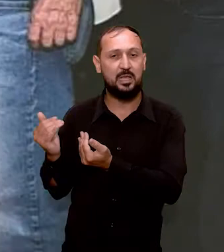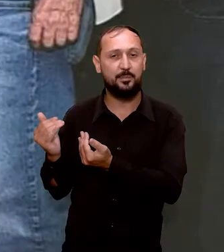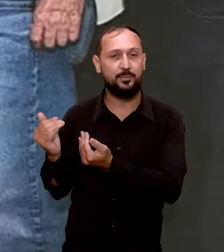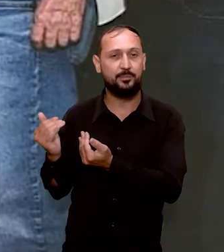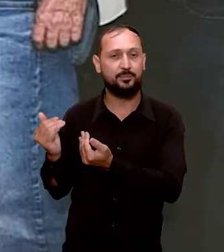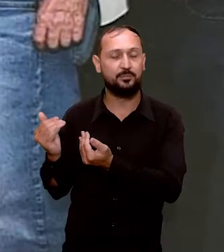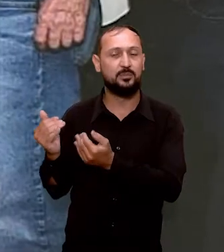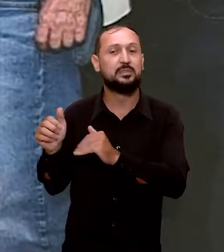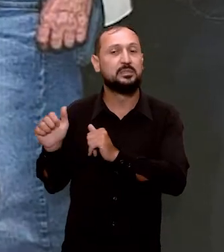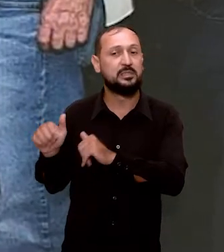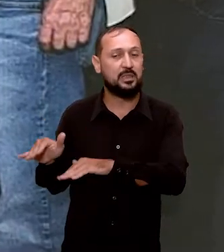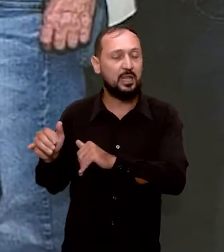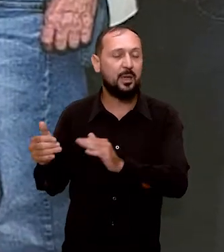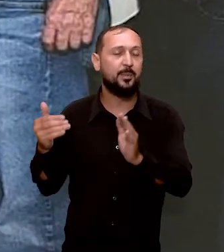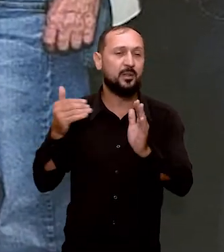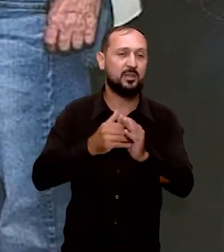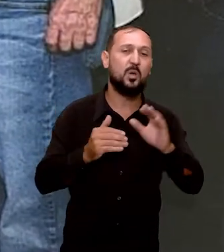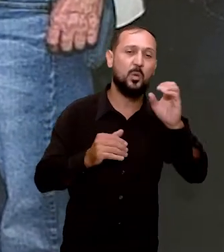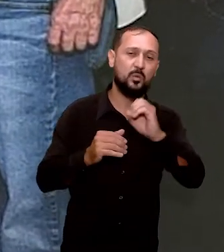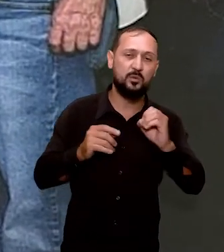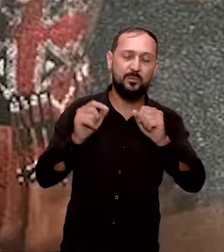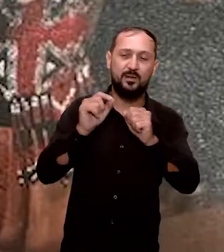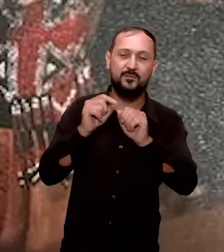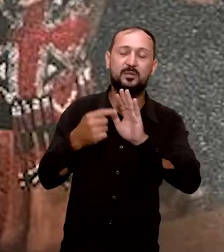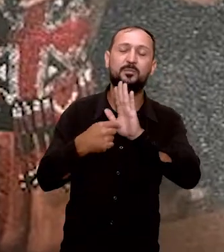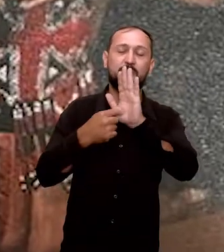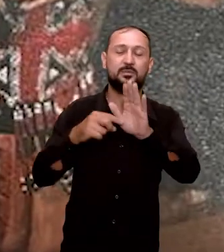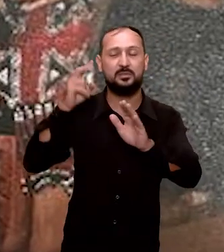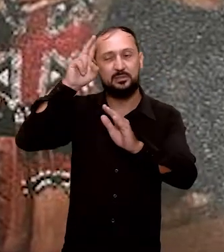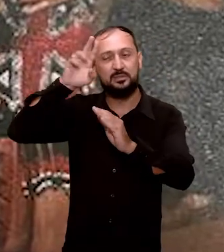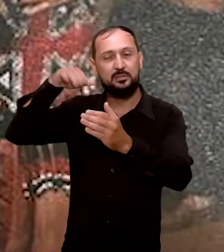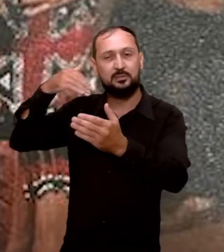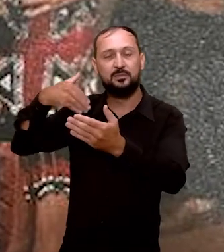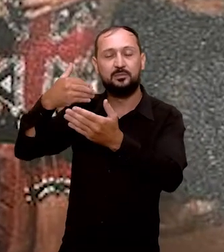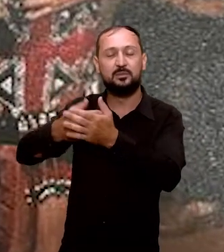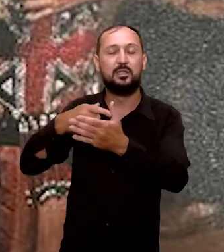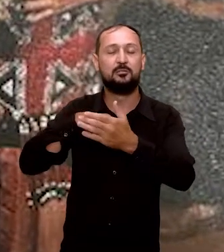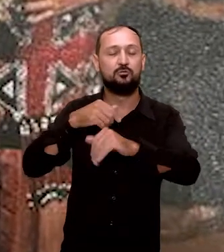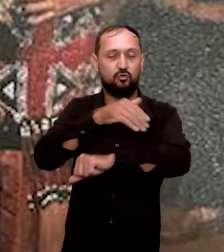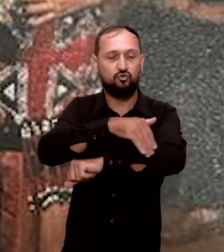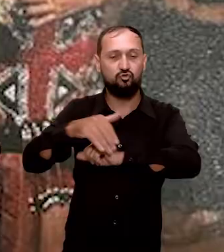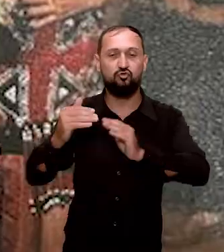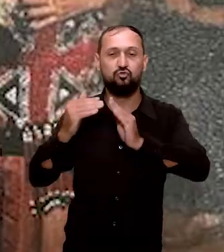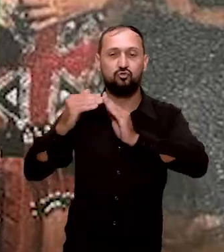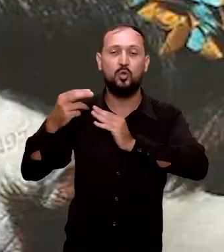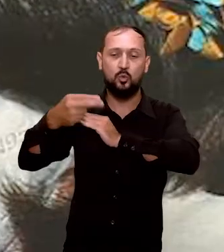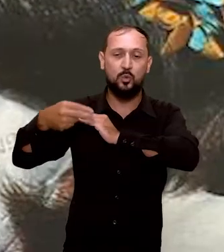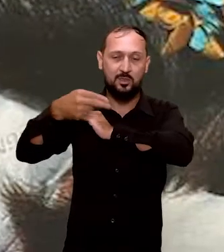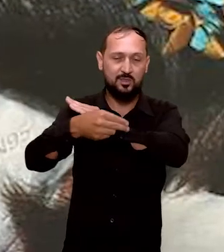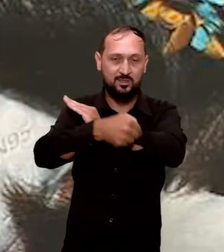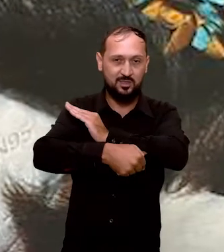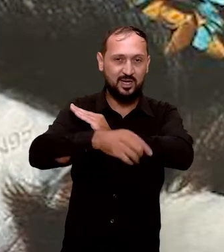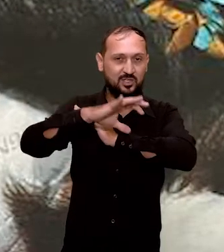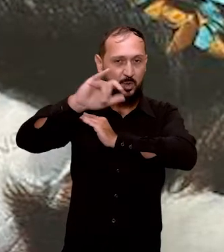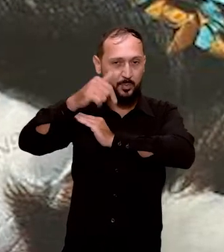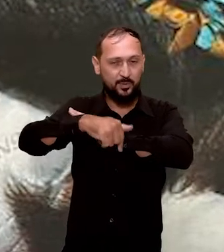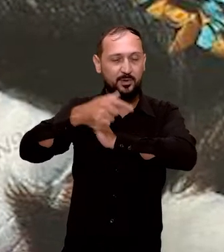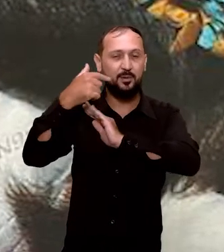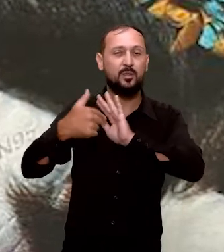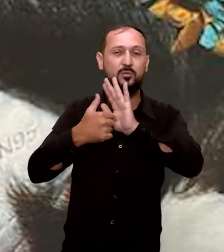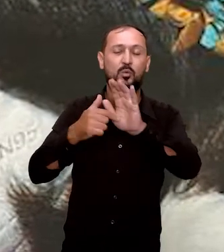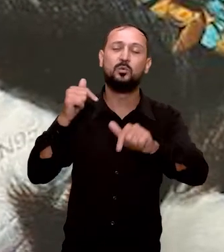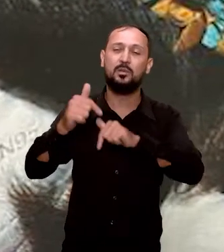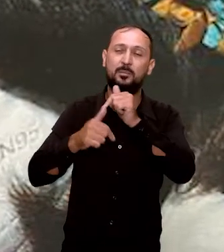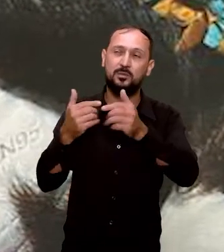Entre setembro e outubro deste ano, Lúcia fez a exposição retrospectiva na Galeria de Vidro da Estação Ferroviária de